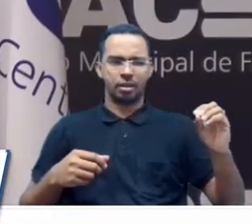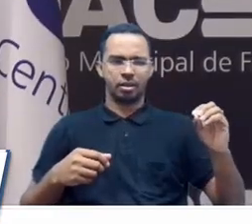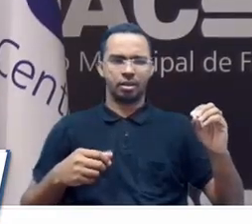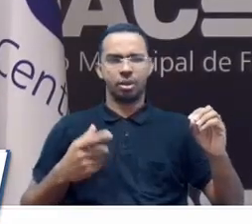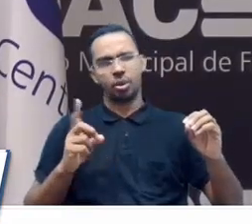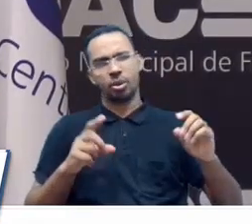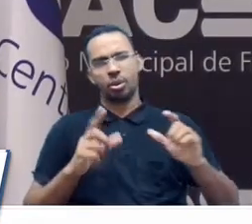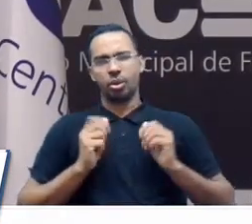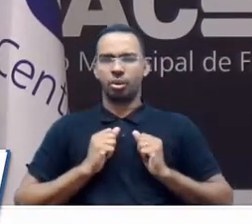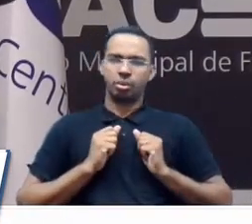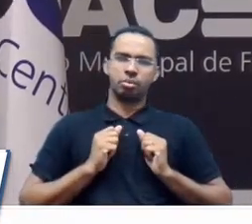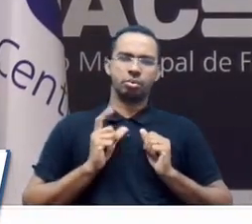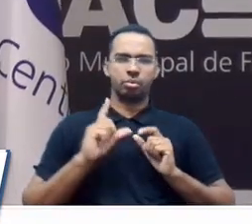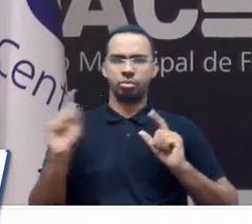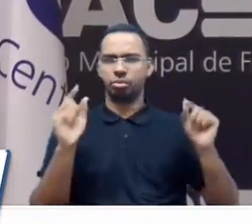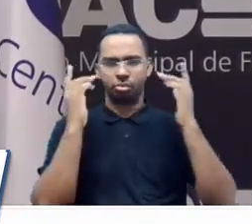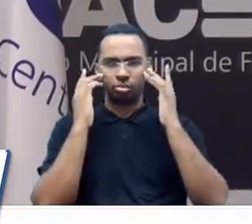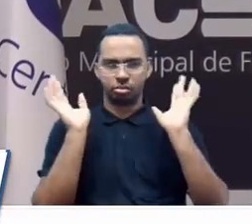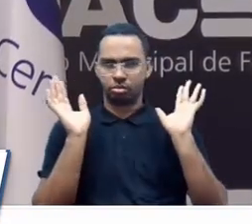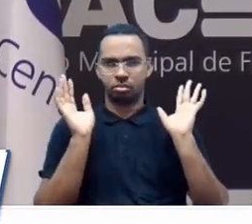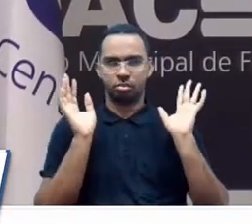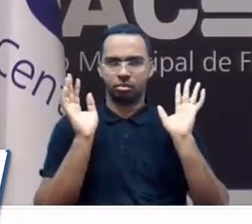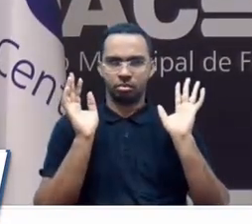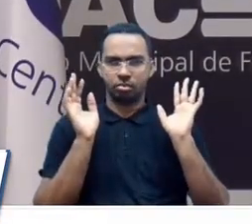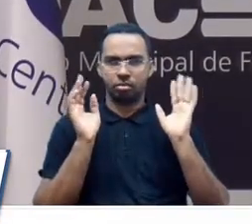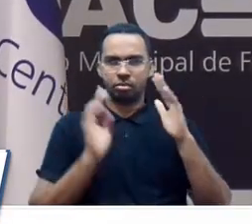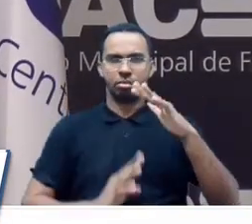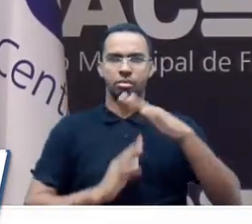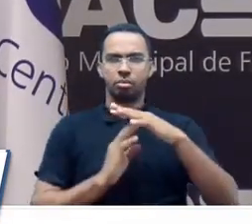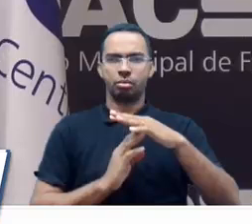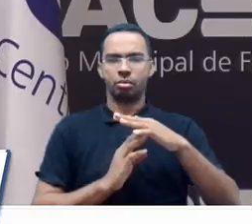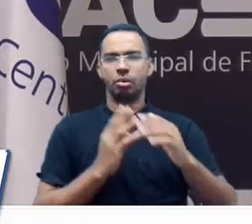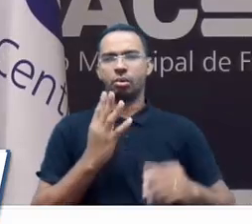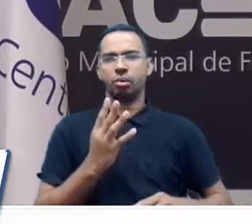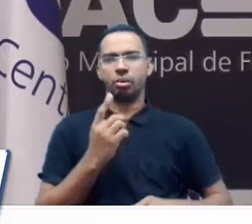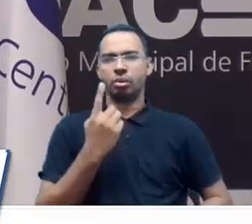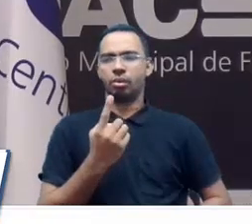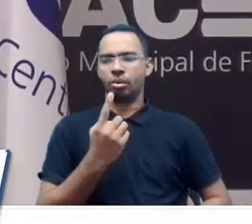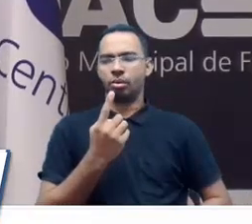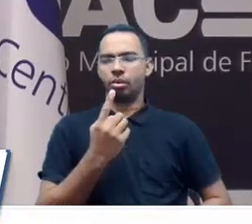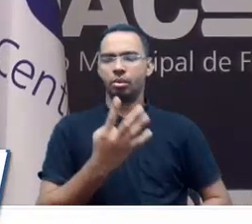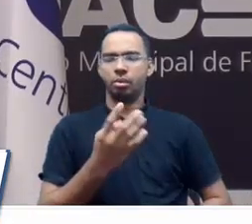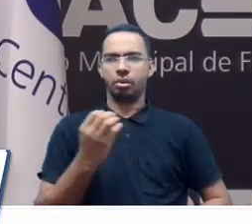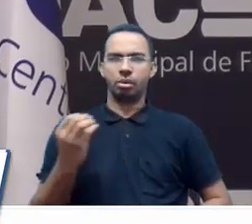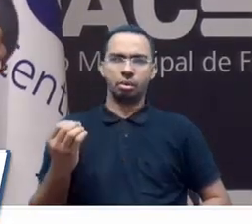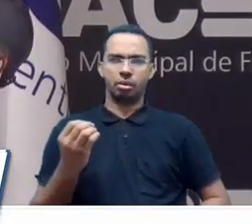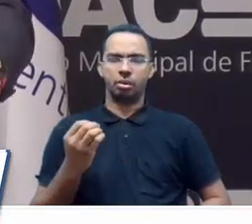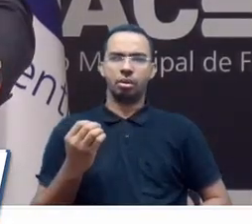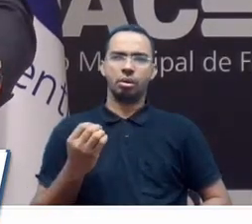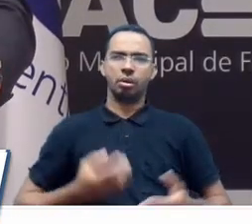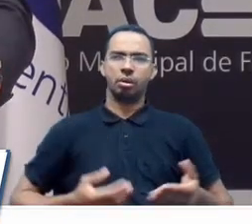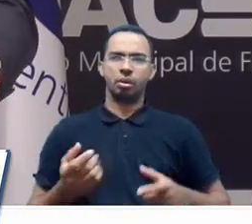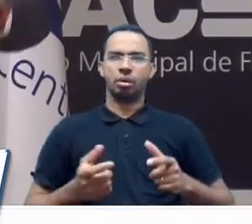aposentaram, ou saíram, ou foram exonerados. Houve um aumento nos últimos 4 anos de 1.400 servidores. Por quê? A cidade